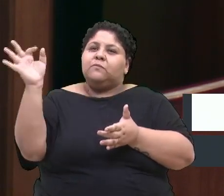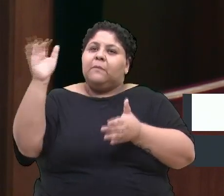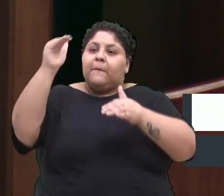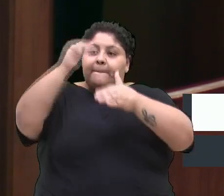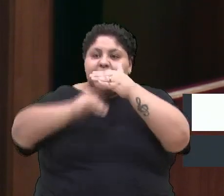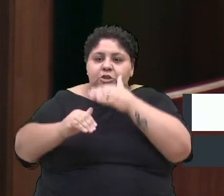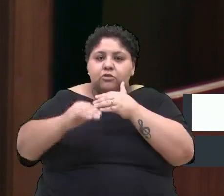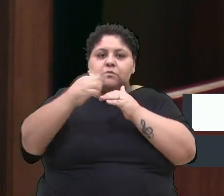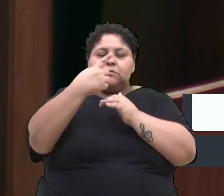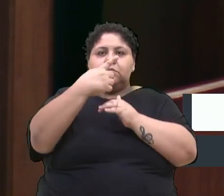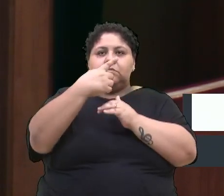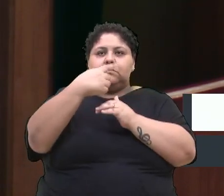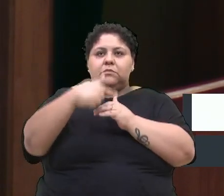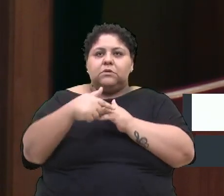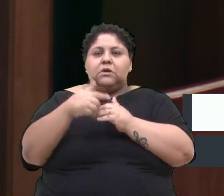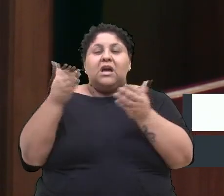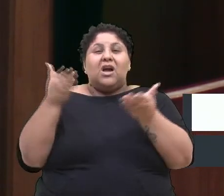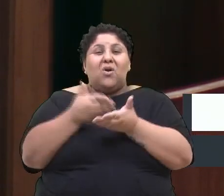para